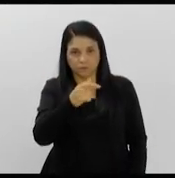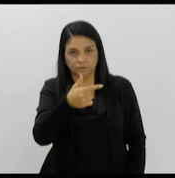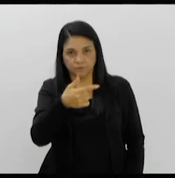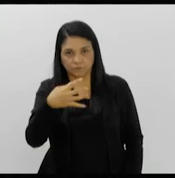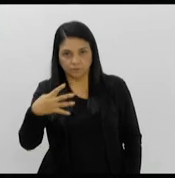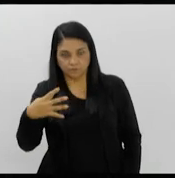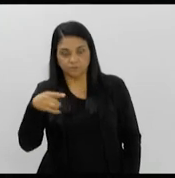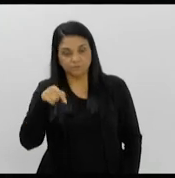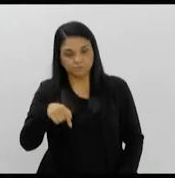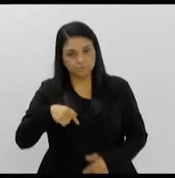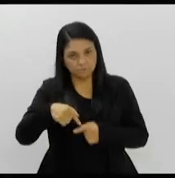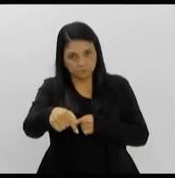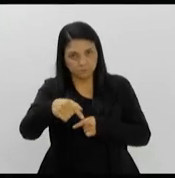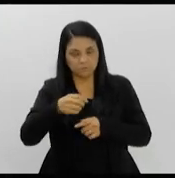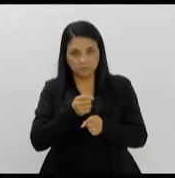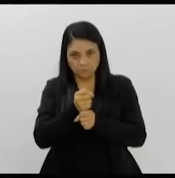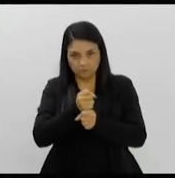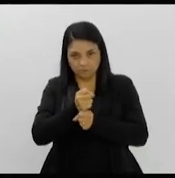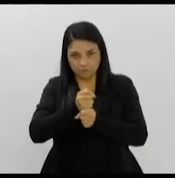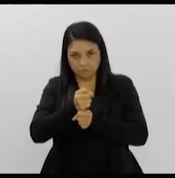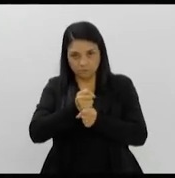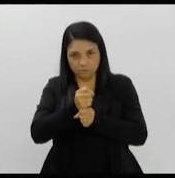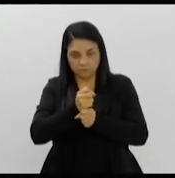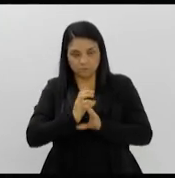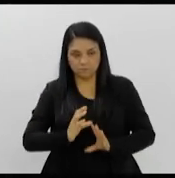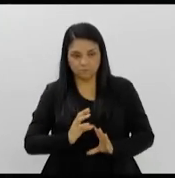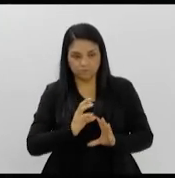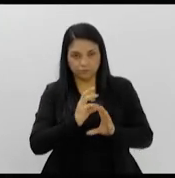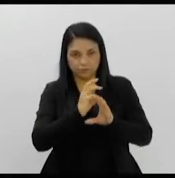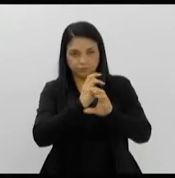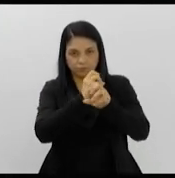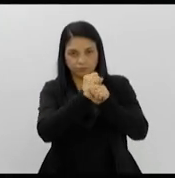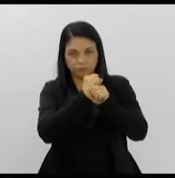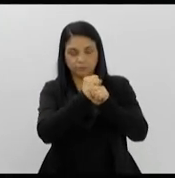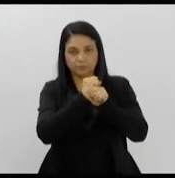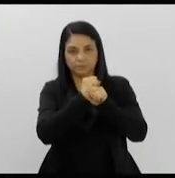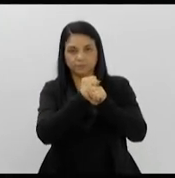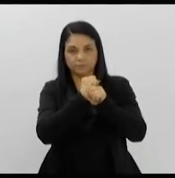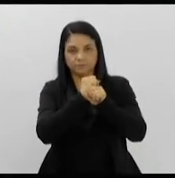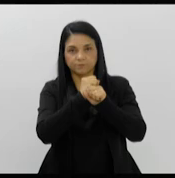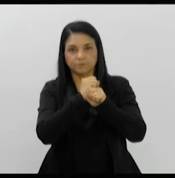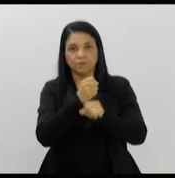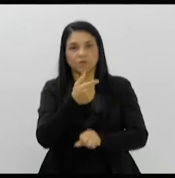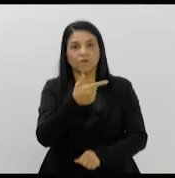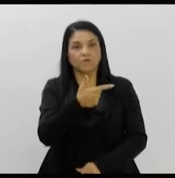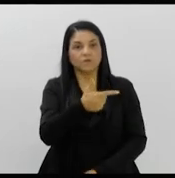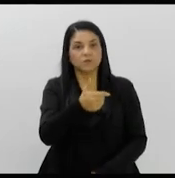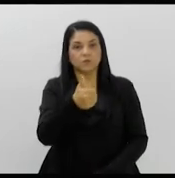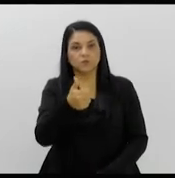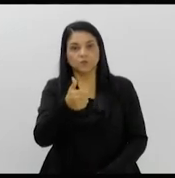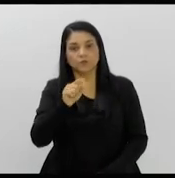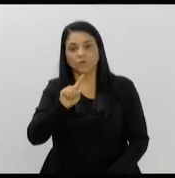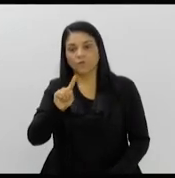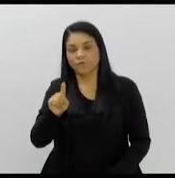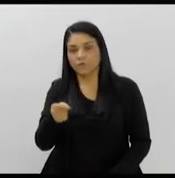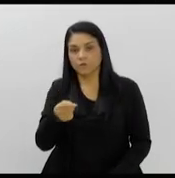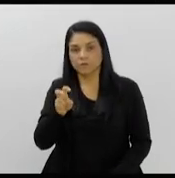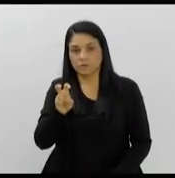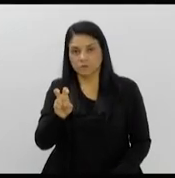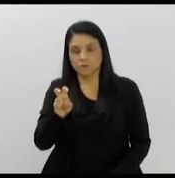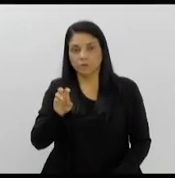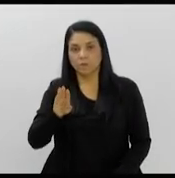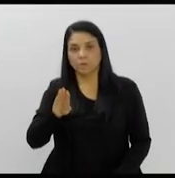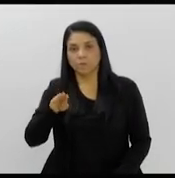esse ano um montante de 21,5 bilhões deais